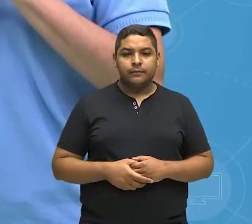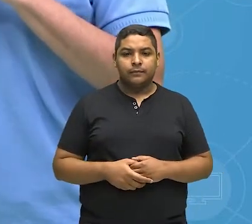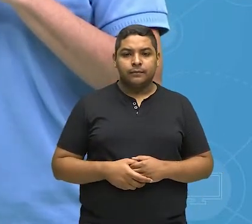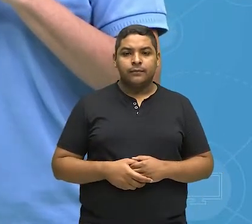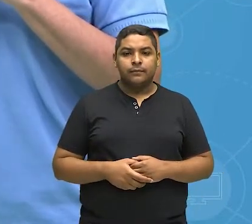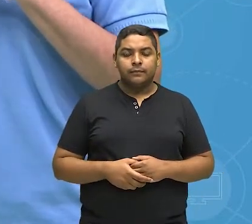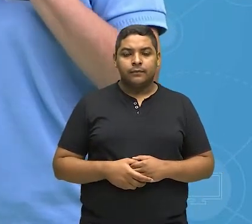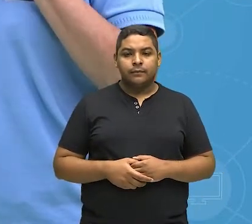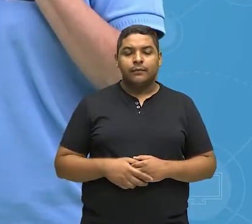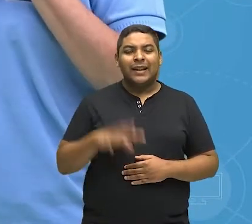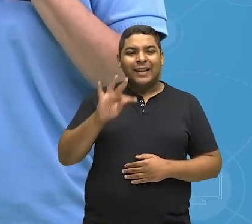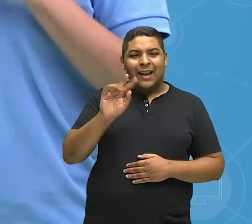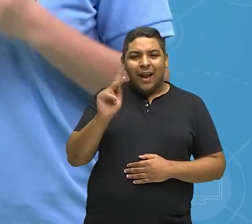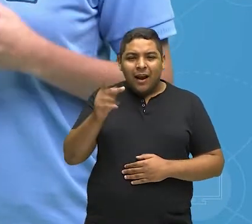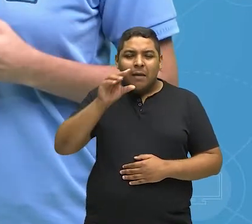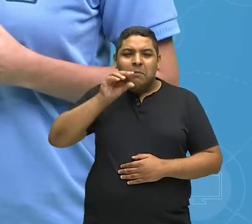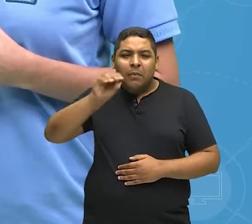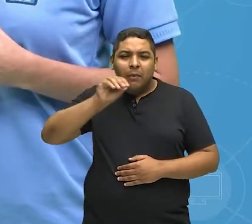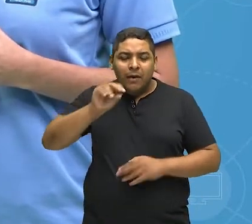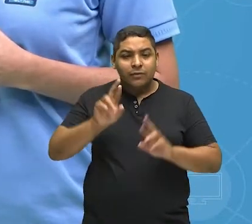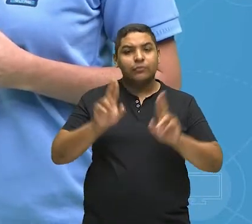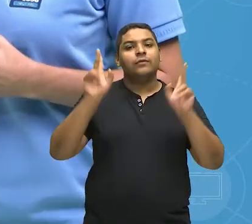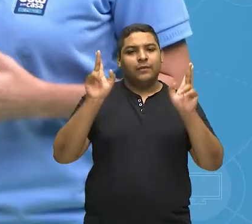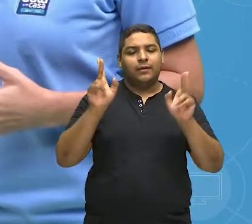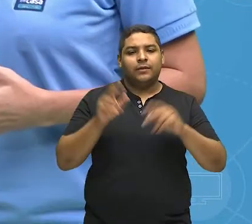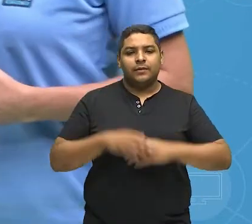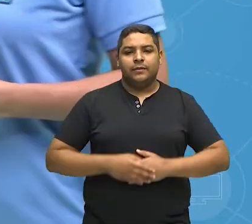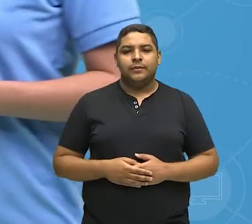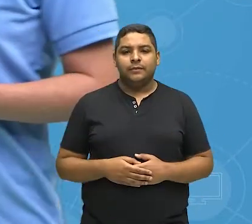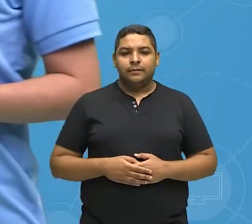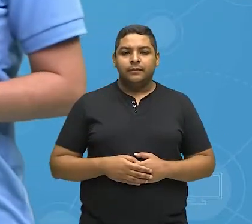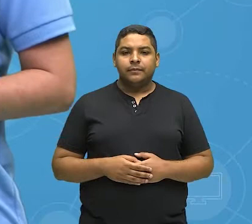pronúncia do TH, né, um pouquinho diferente, 13.